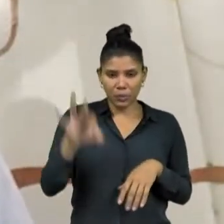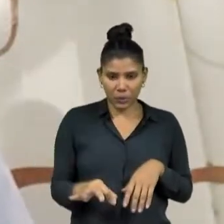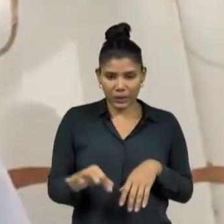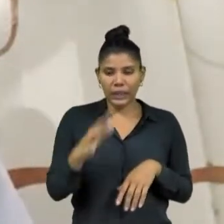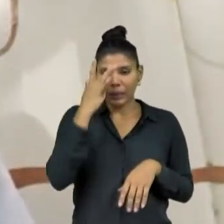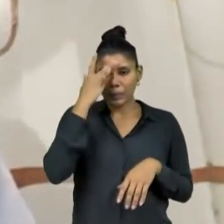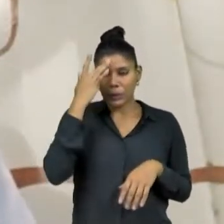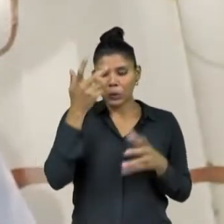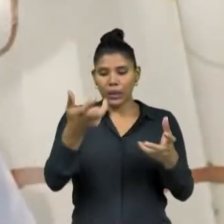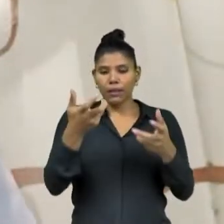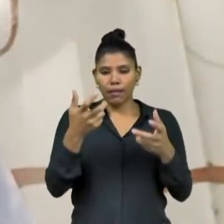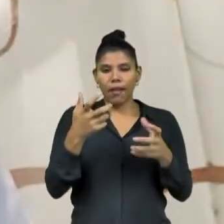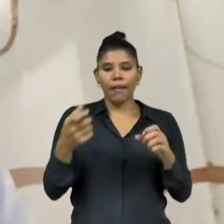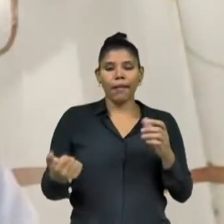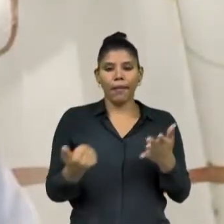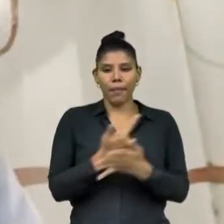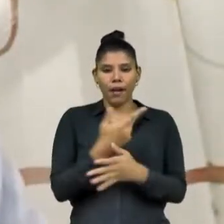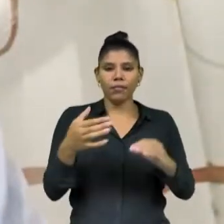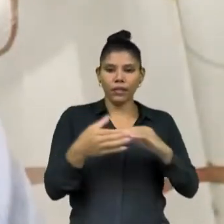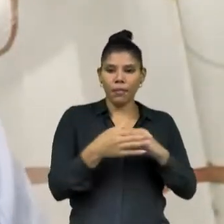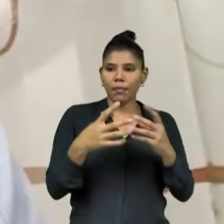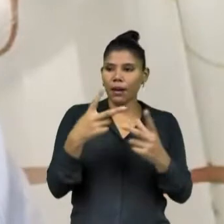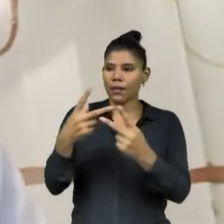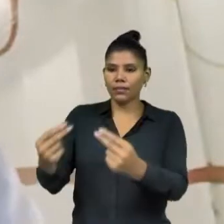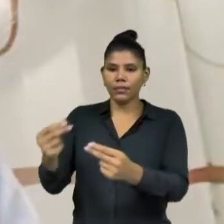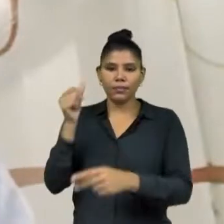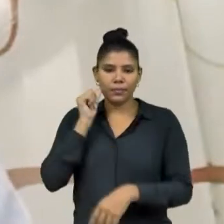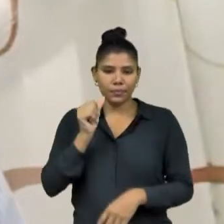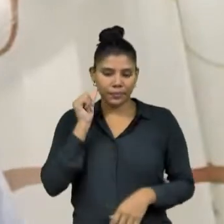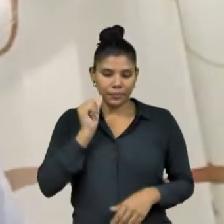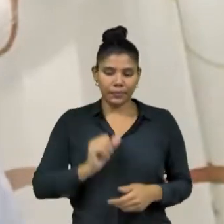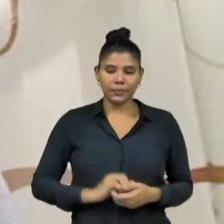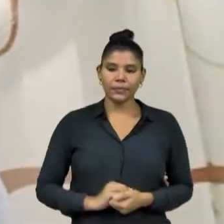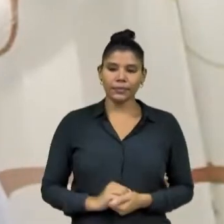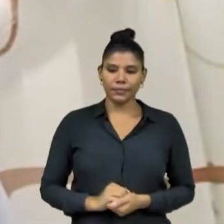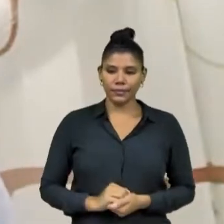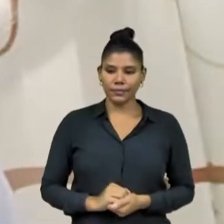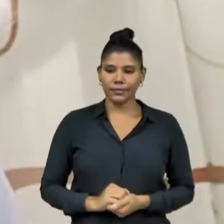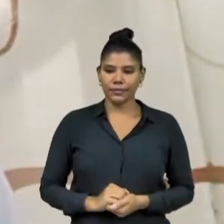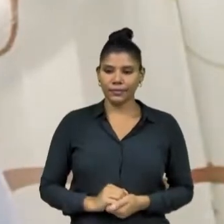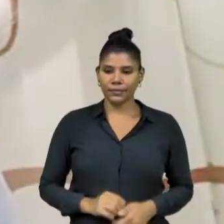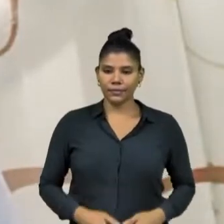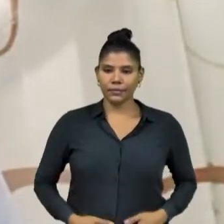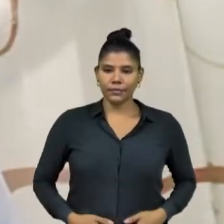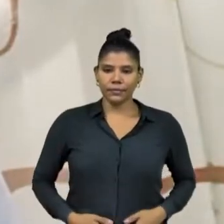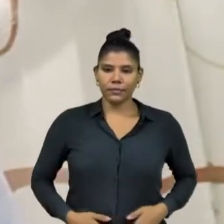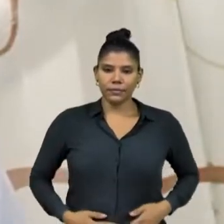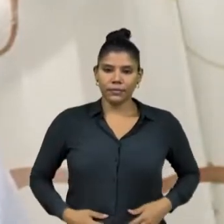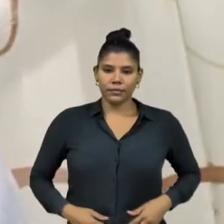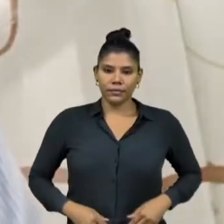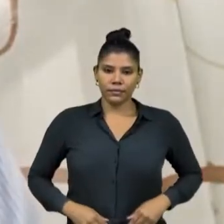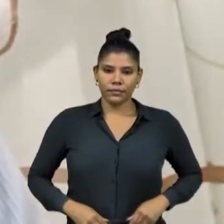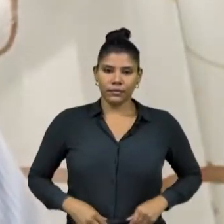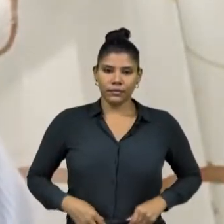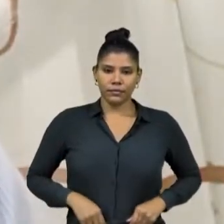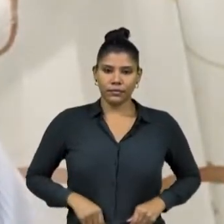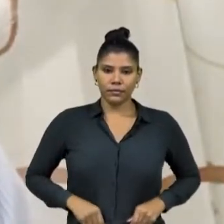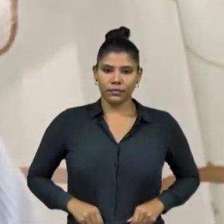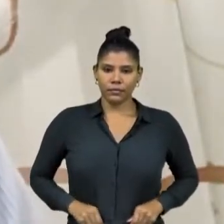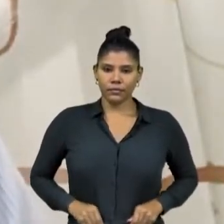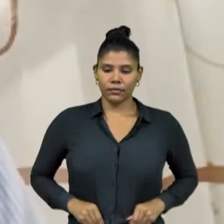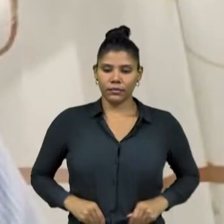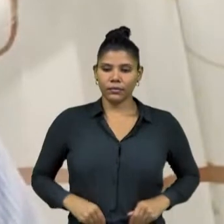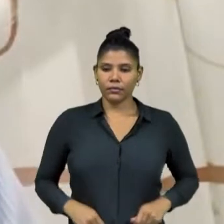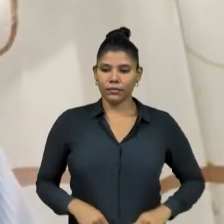pessoas que vão fazer compra do agora Dia das Mães, vão comprar também calçados para as suas mães. Os